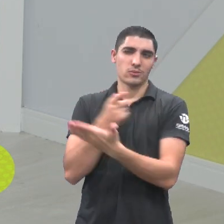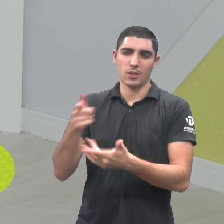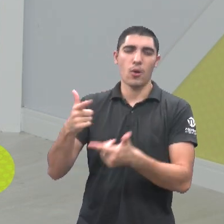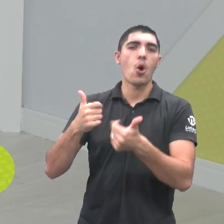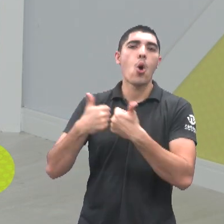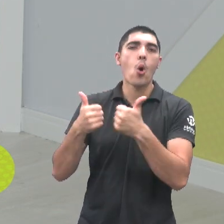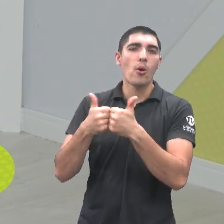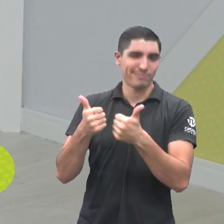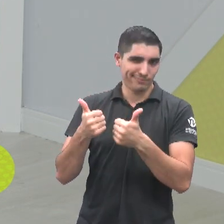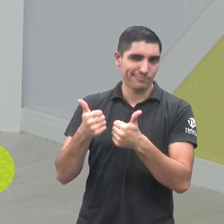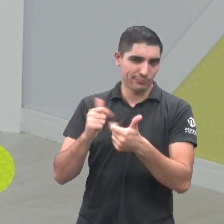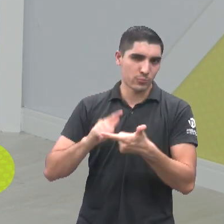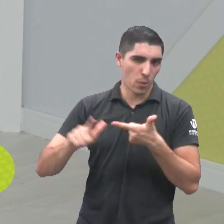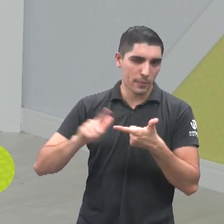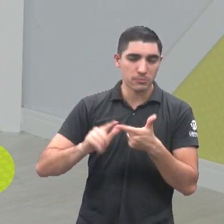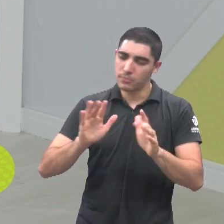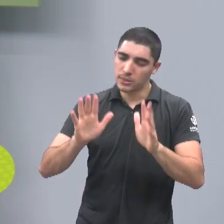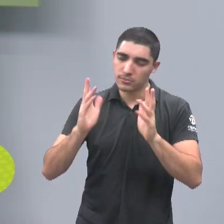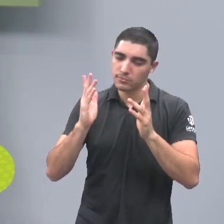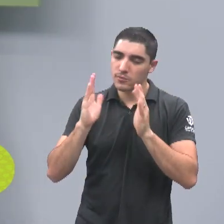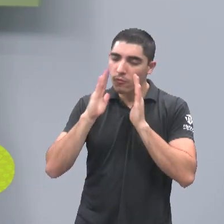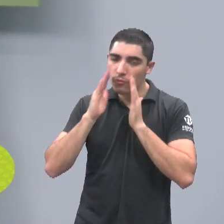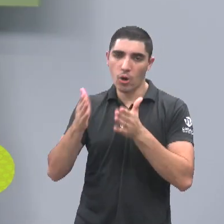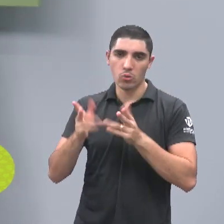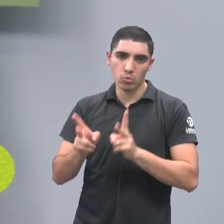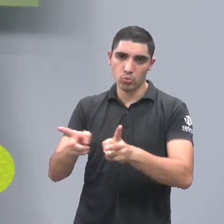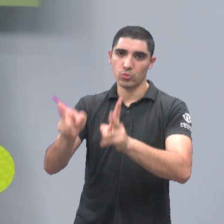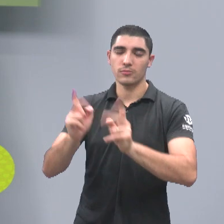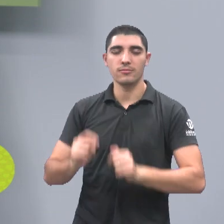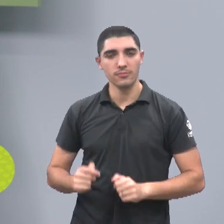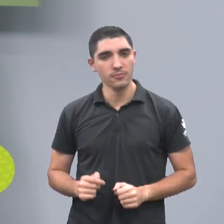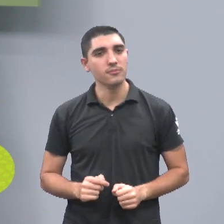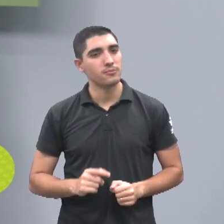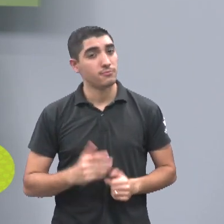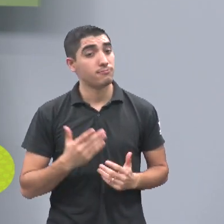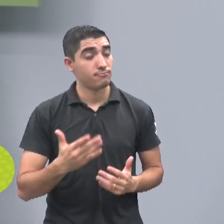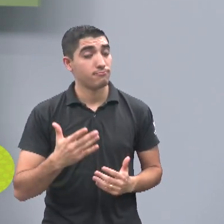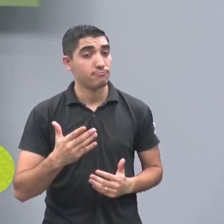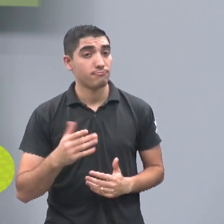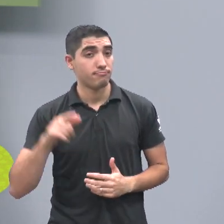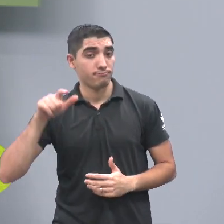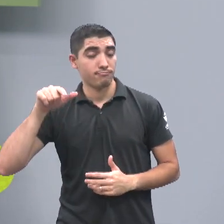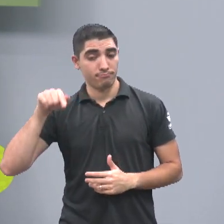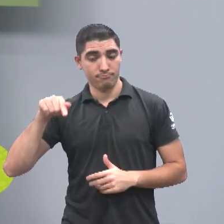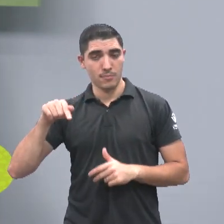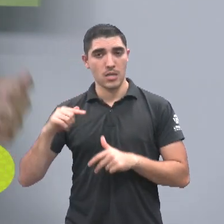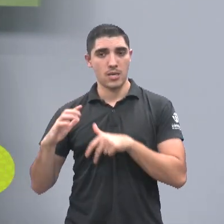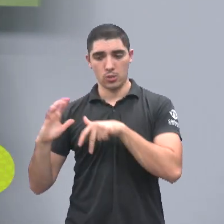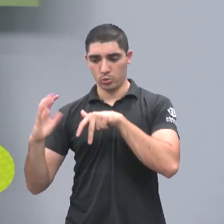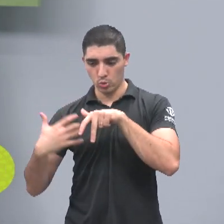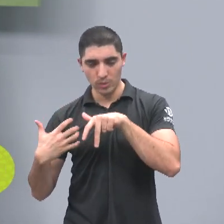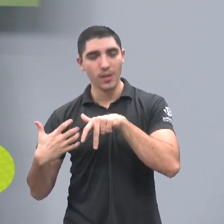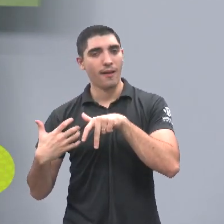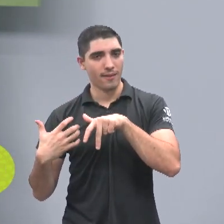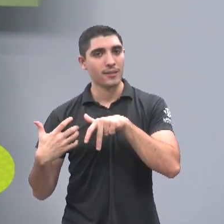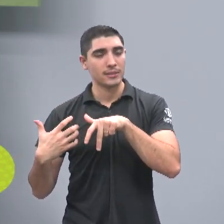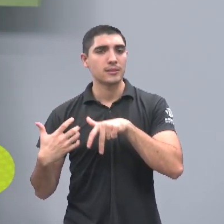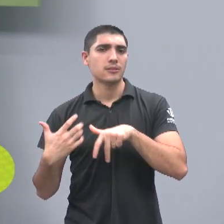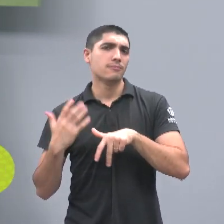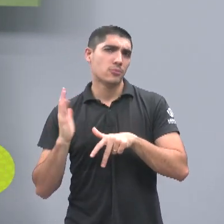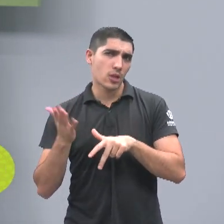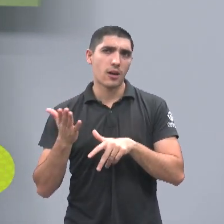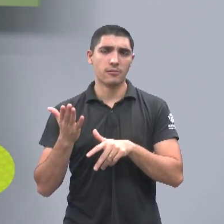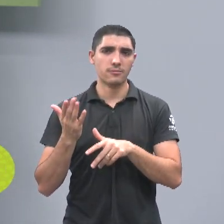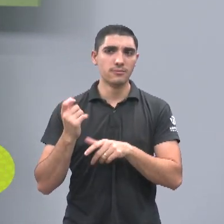mas acontece, segue o barco, né, Brunão? O Joseense, apesar de algumas derrotas, enfim,